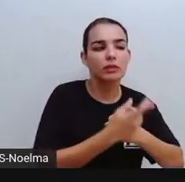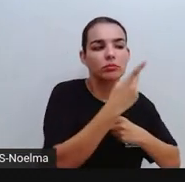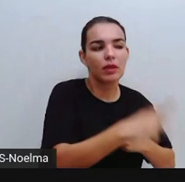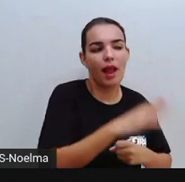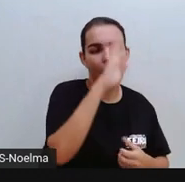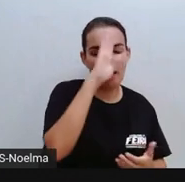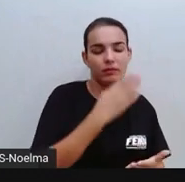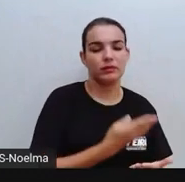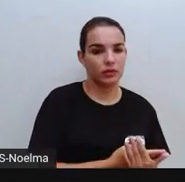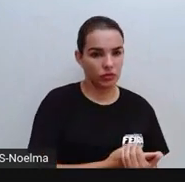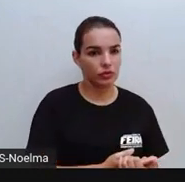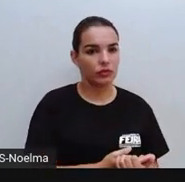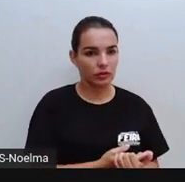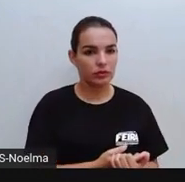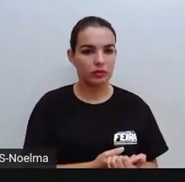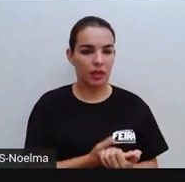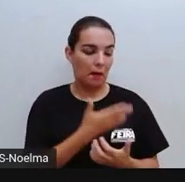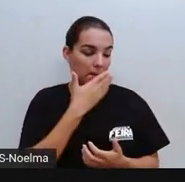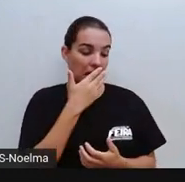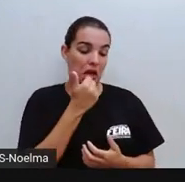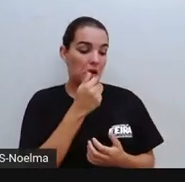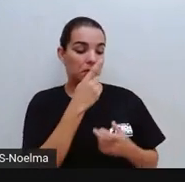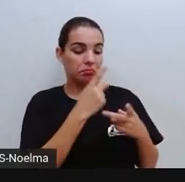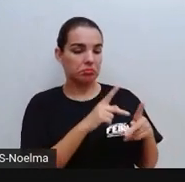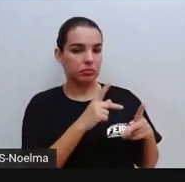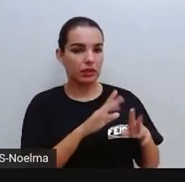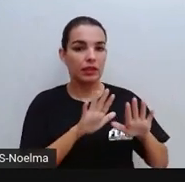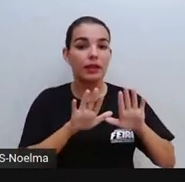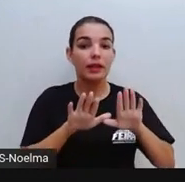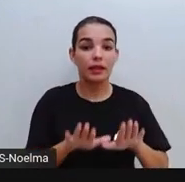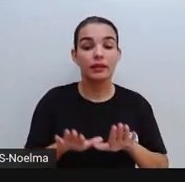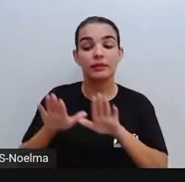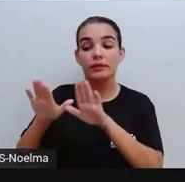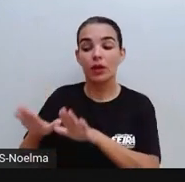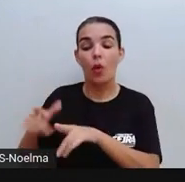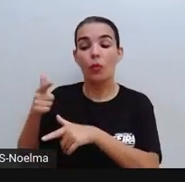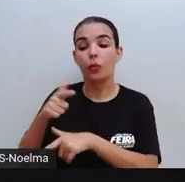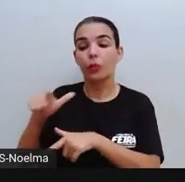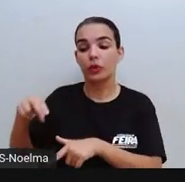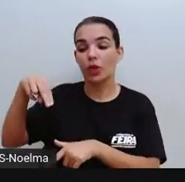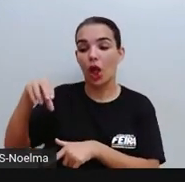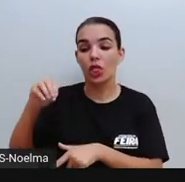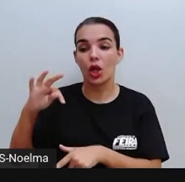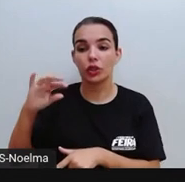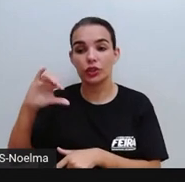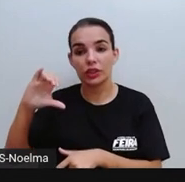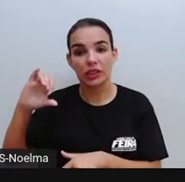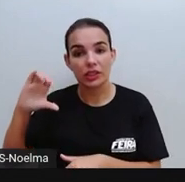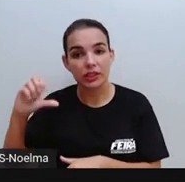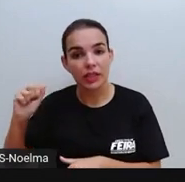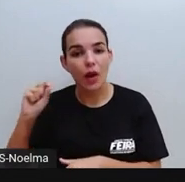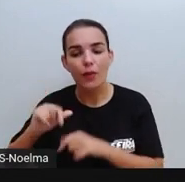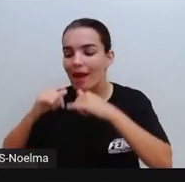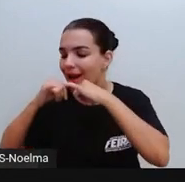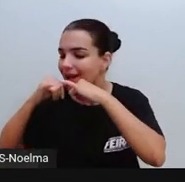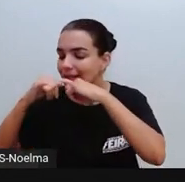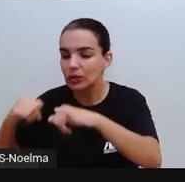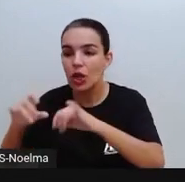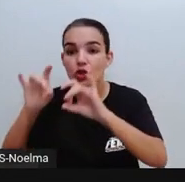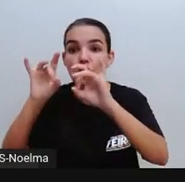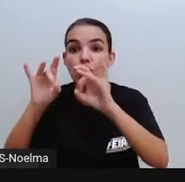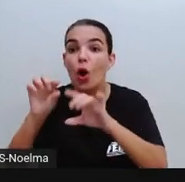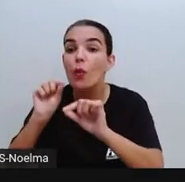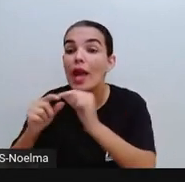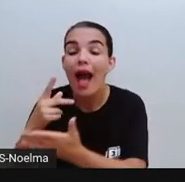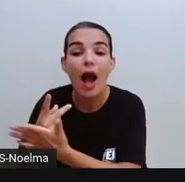acredita né que seja ali o melhor e os noticiosos que quando eu apenas vou me ater ali aos fatos